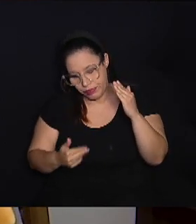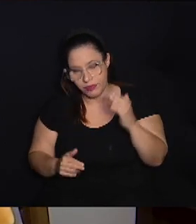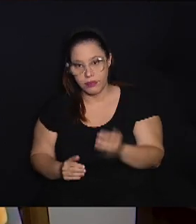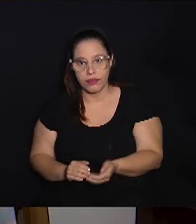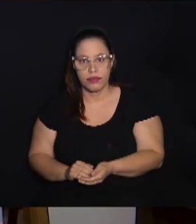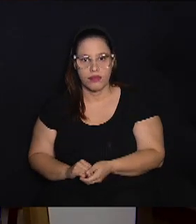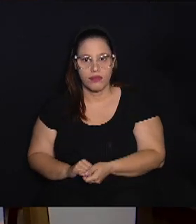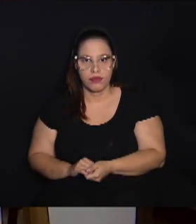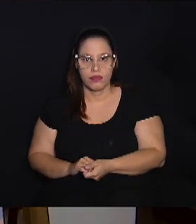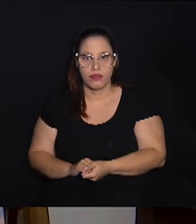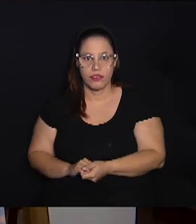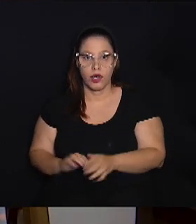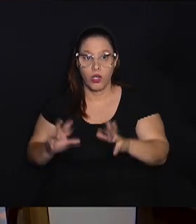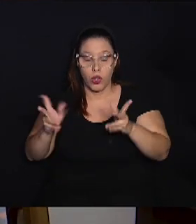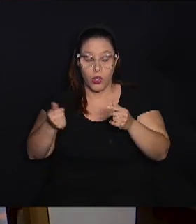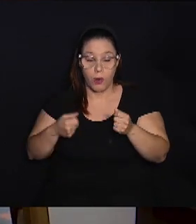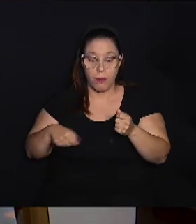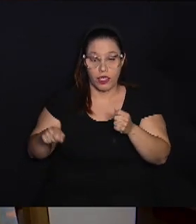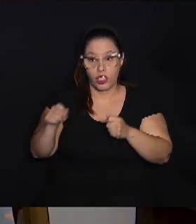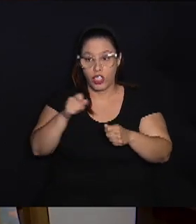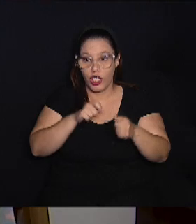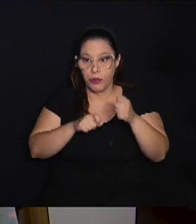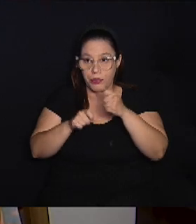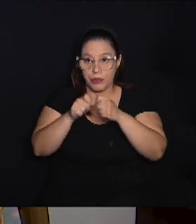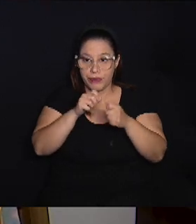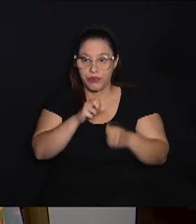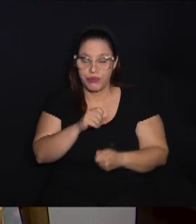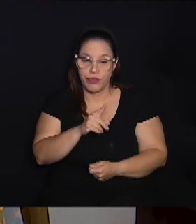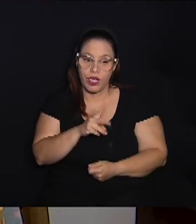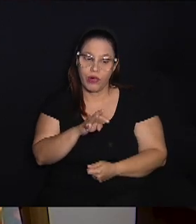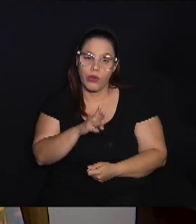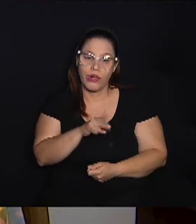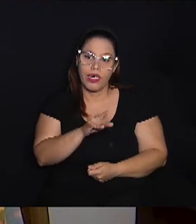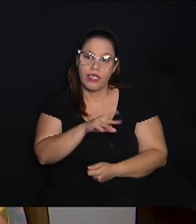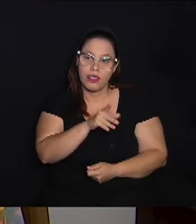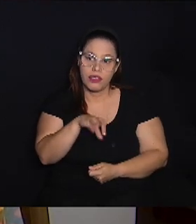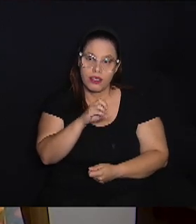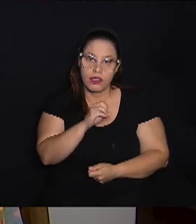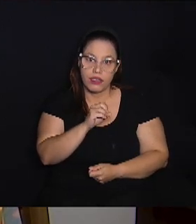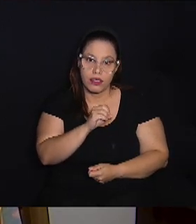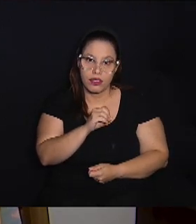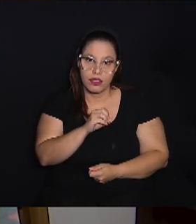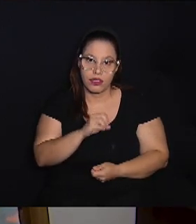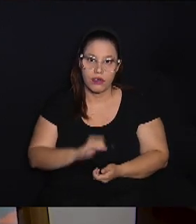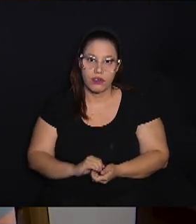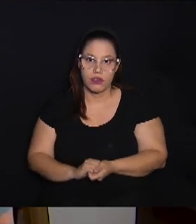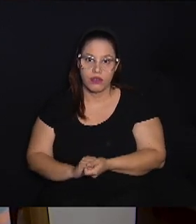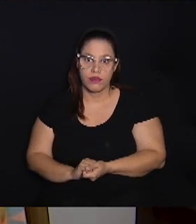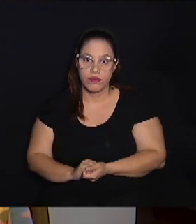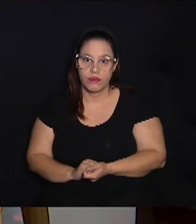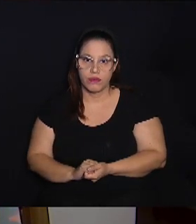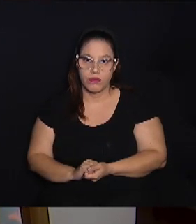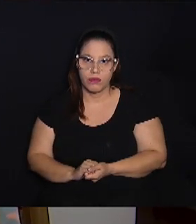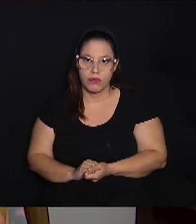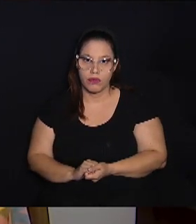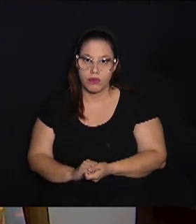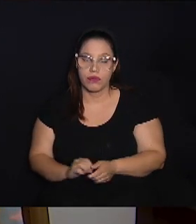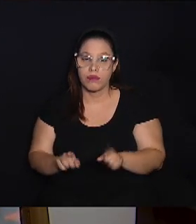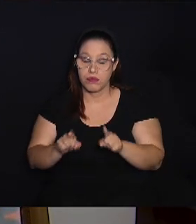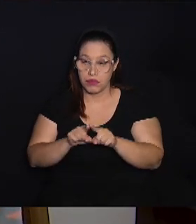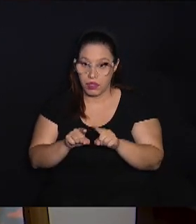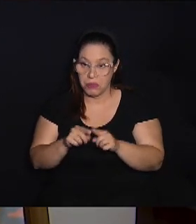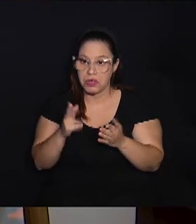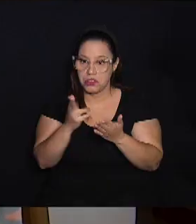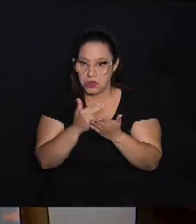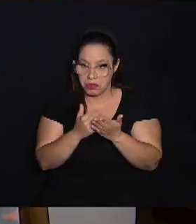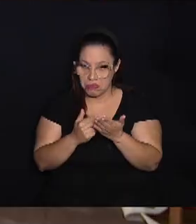de decoração, ela foi feita a partir do ateliê também de um